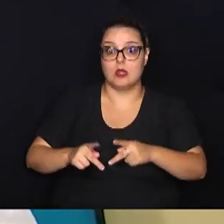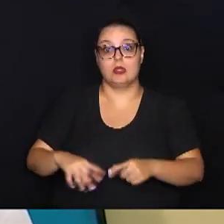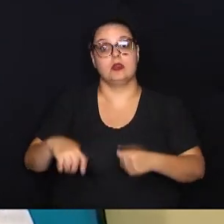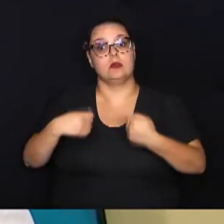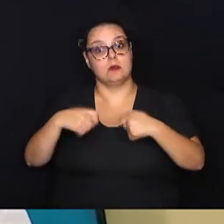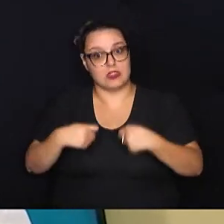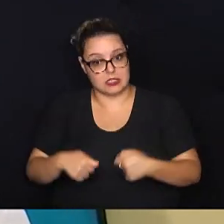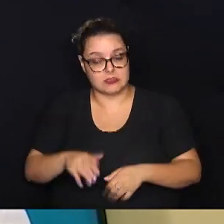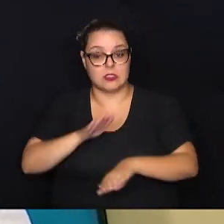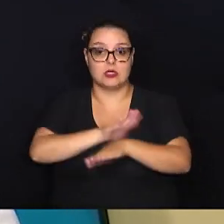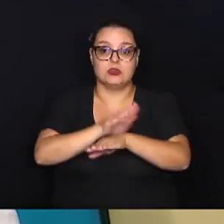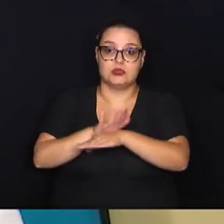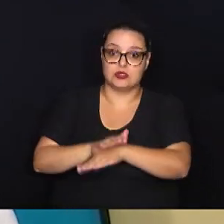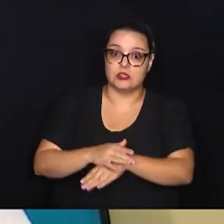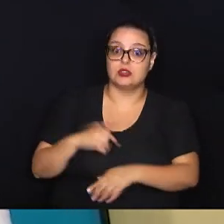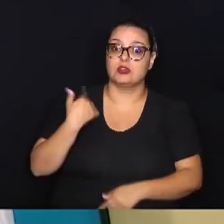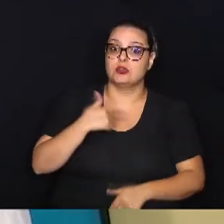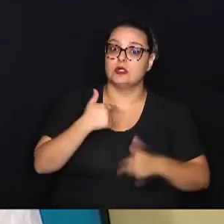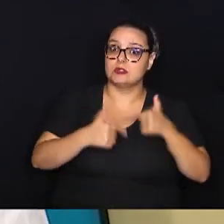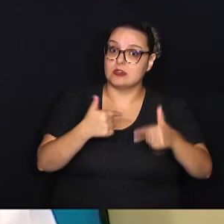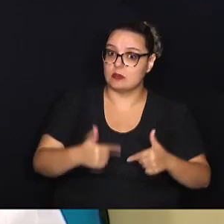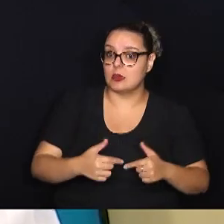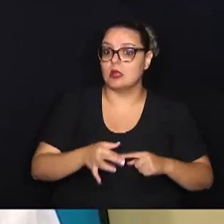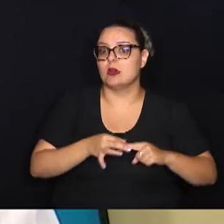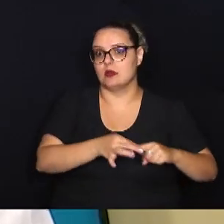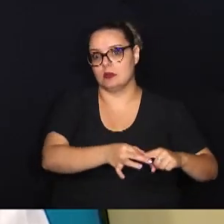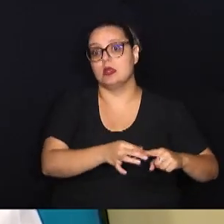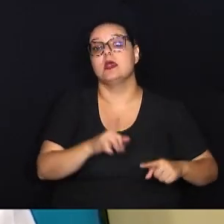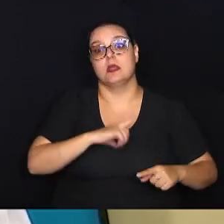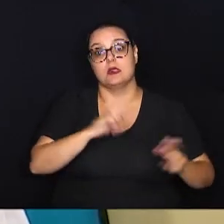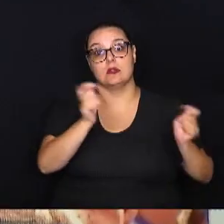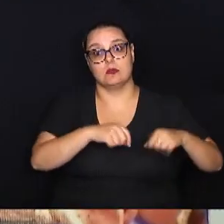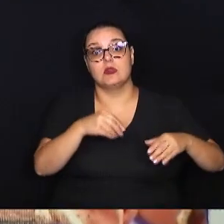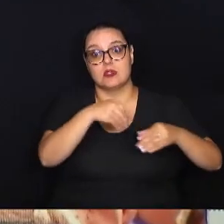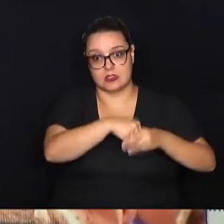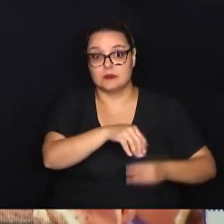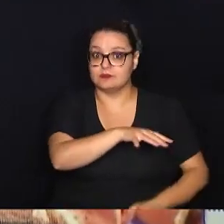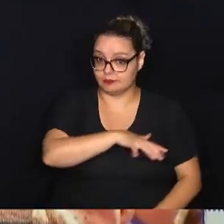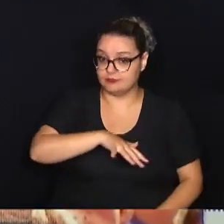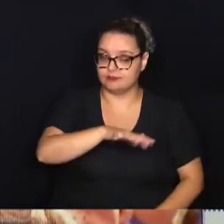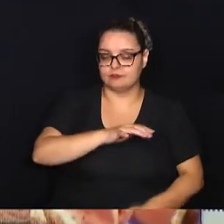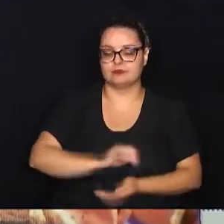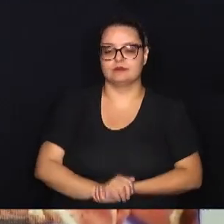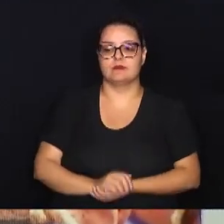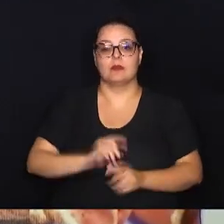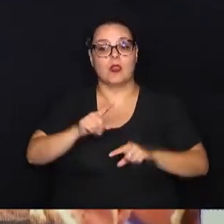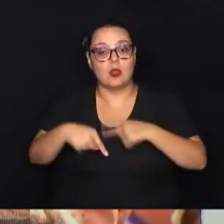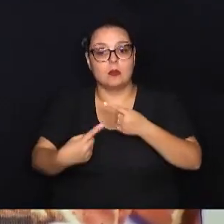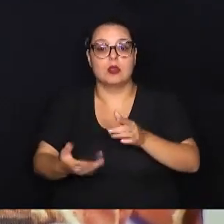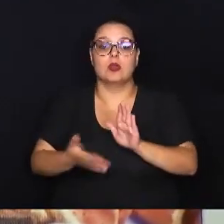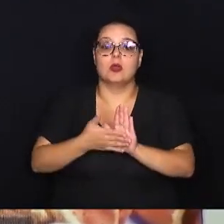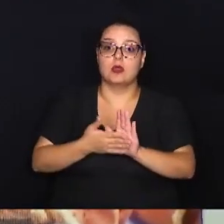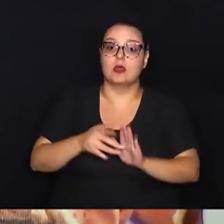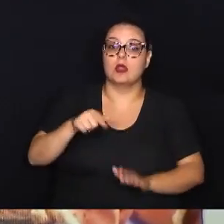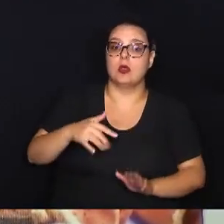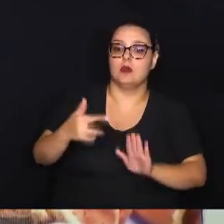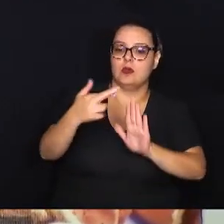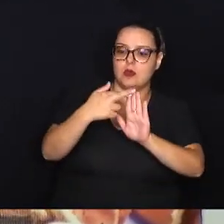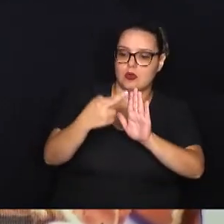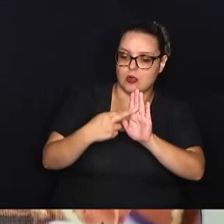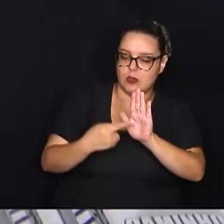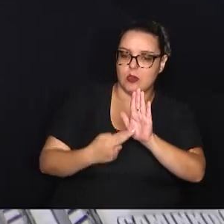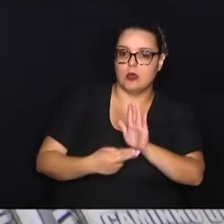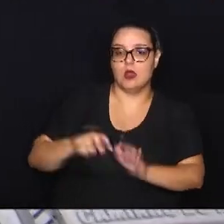gente busca trabalhar, e como existem potência dentro desses universos, né? Uma outra proposta é o roteiro Afro para